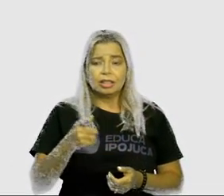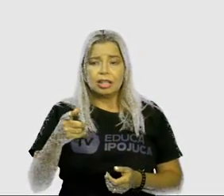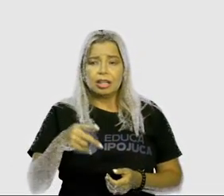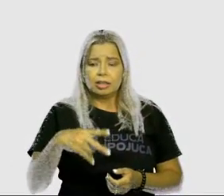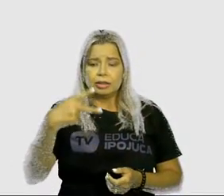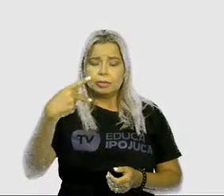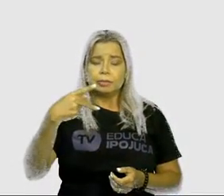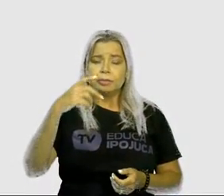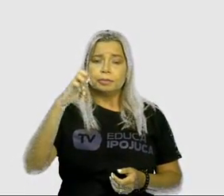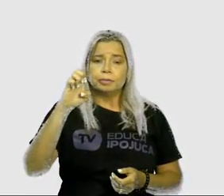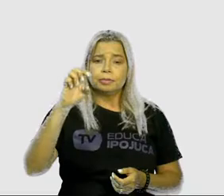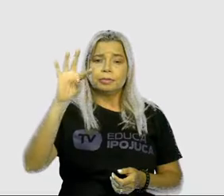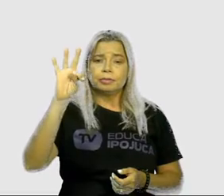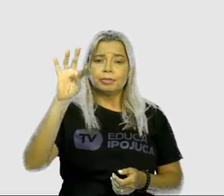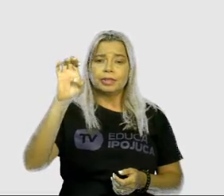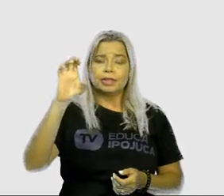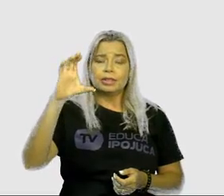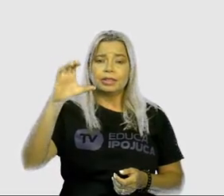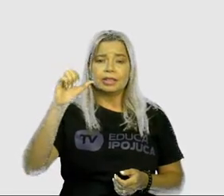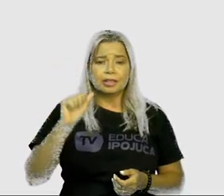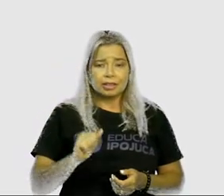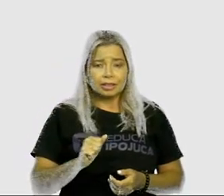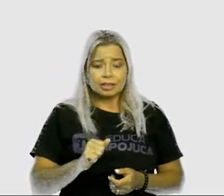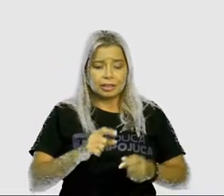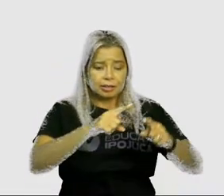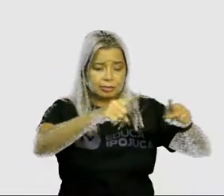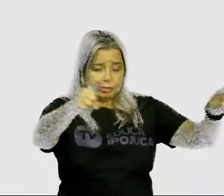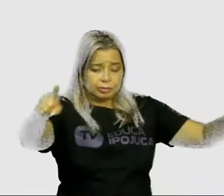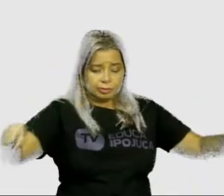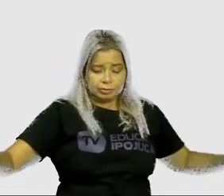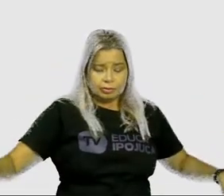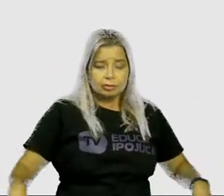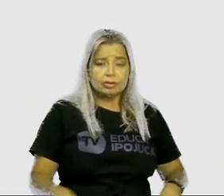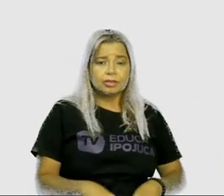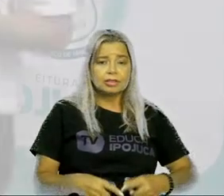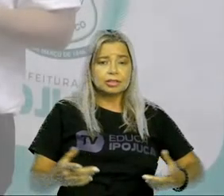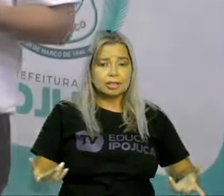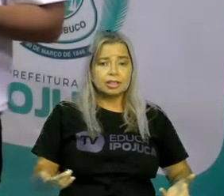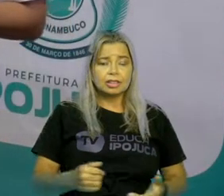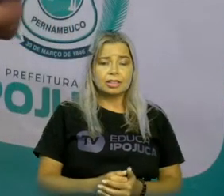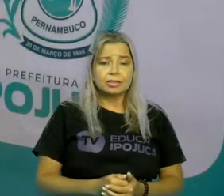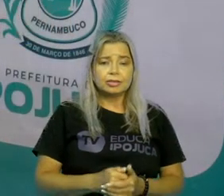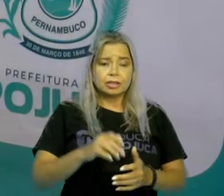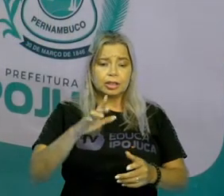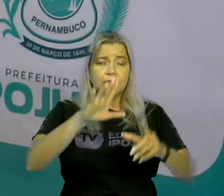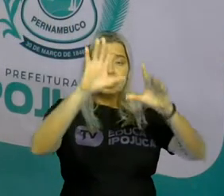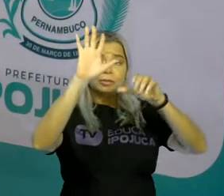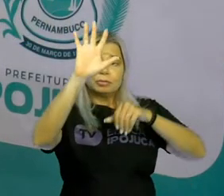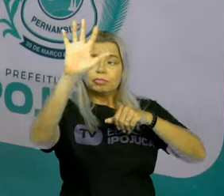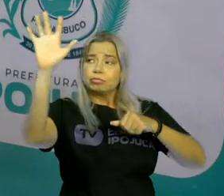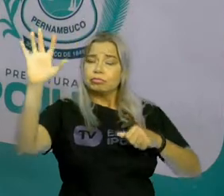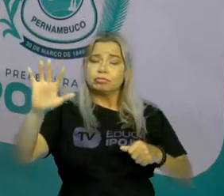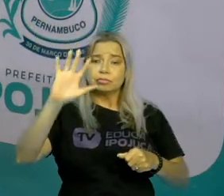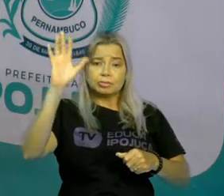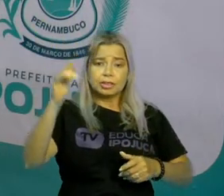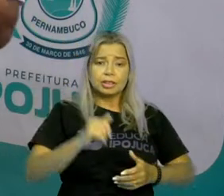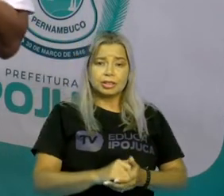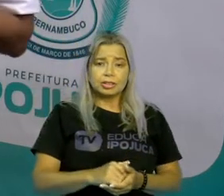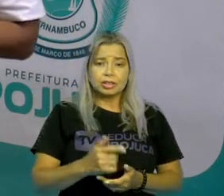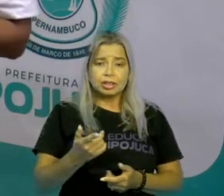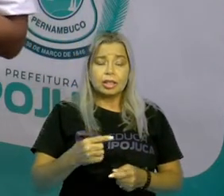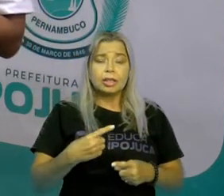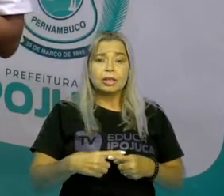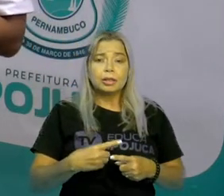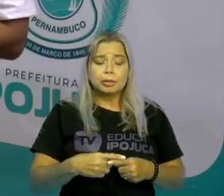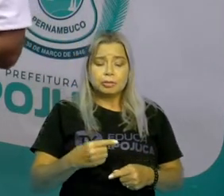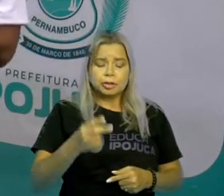que interessante, uma peteca numa quadra, né? Eu trouxe essa imagem porque eu achei super interessante. Geralmente a gente vai ver uma imagem de uma peteca sendo jogada